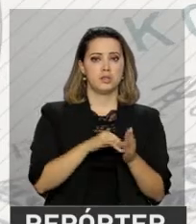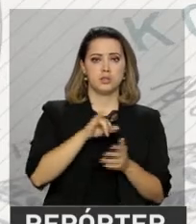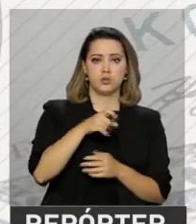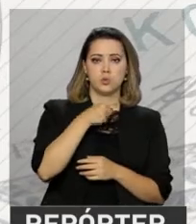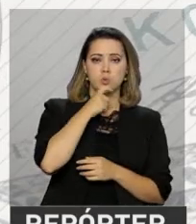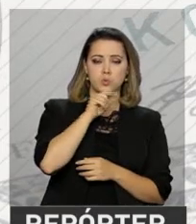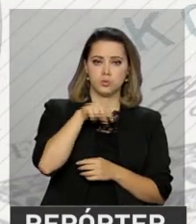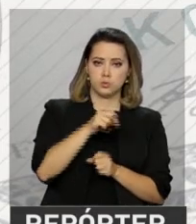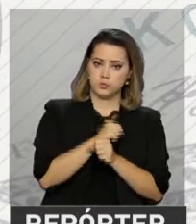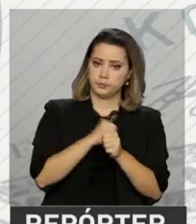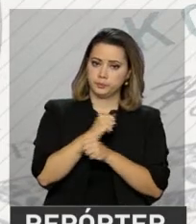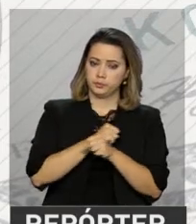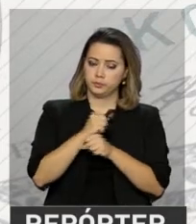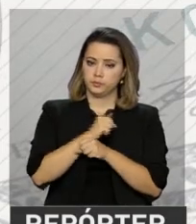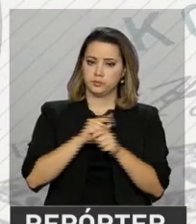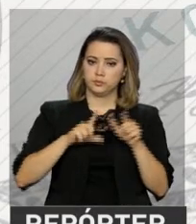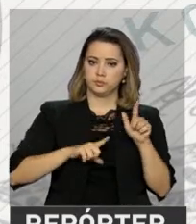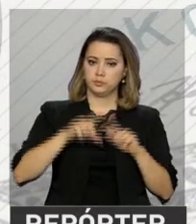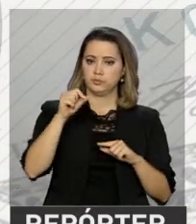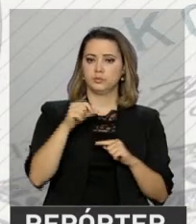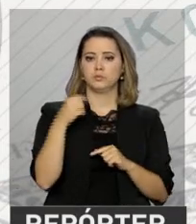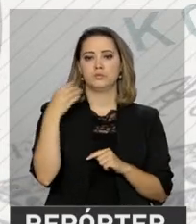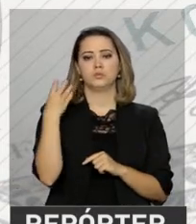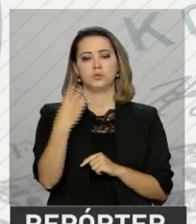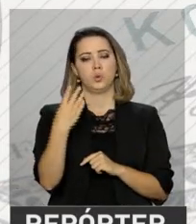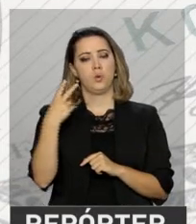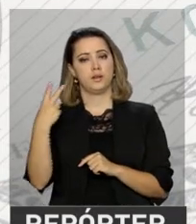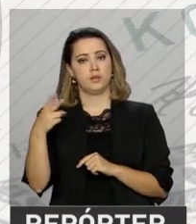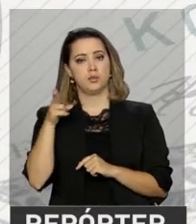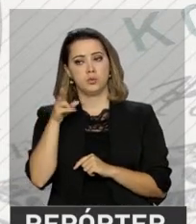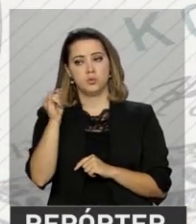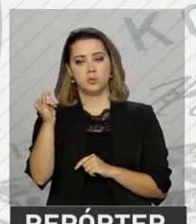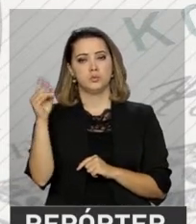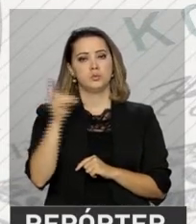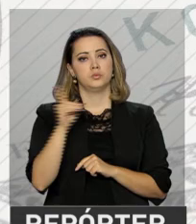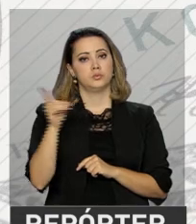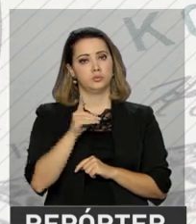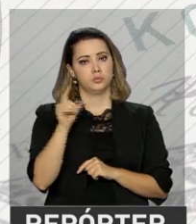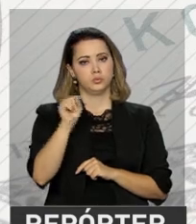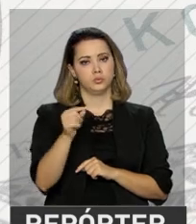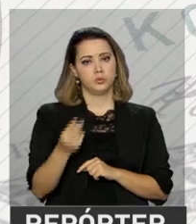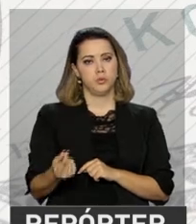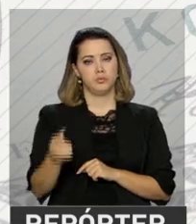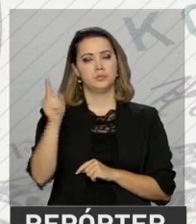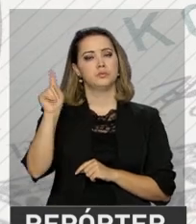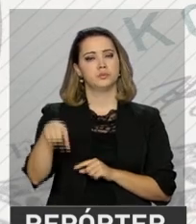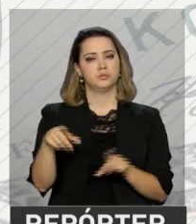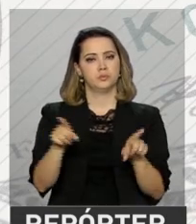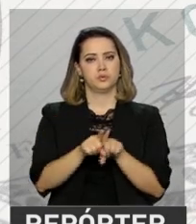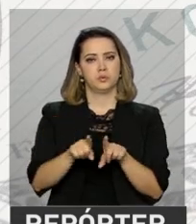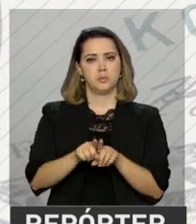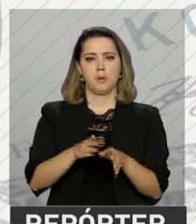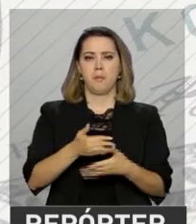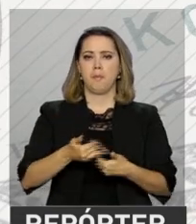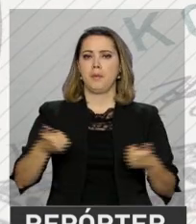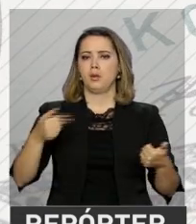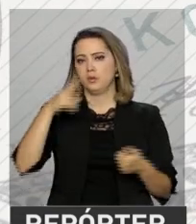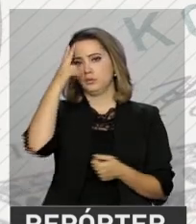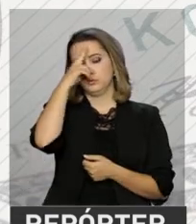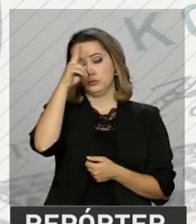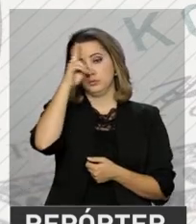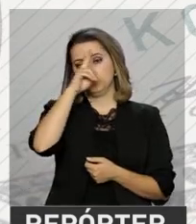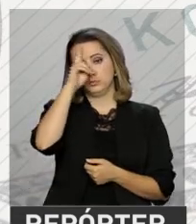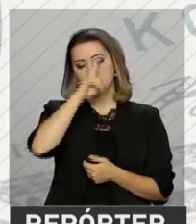comercial acumula superávit de 42 e meio bilhões de dólares o valor também é o maior da história superando o recorde